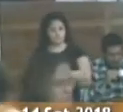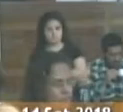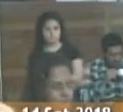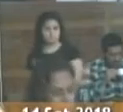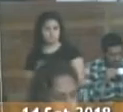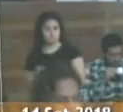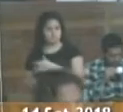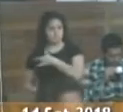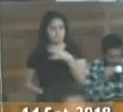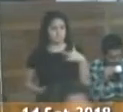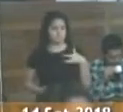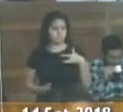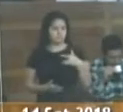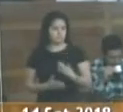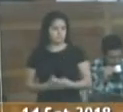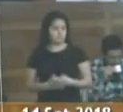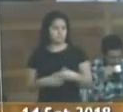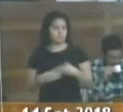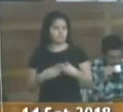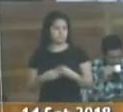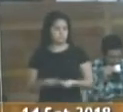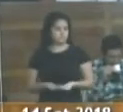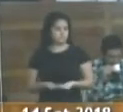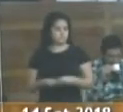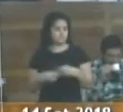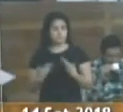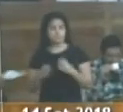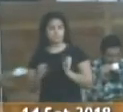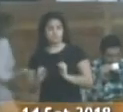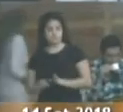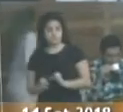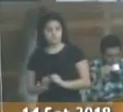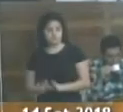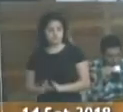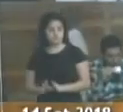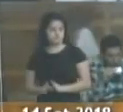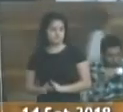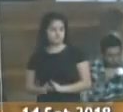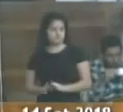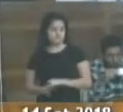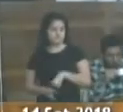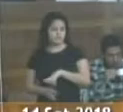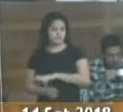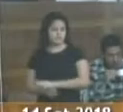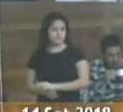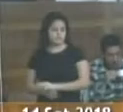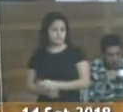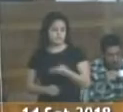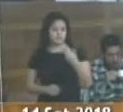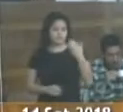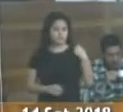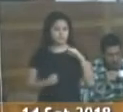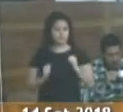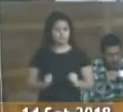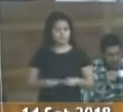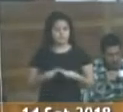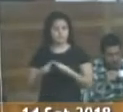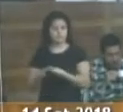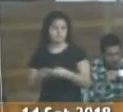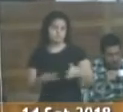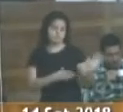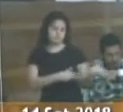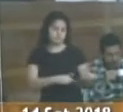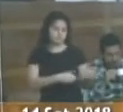saúde. Então, que tipo de educação essas gerações anteriores poderiam dar a esses